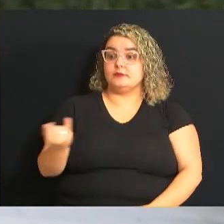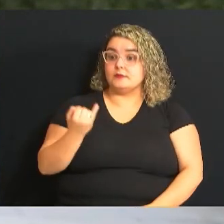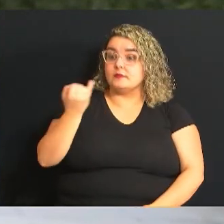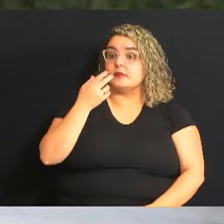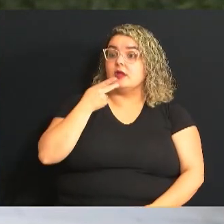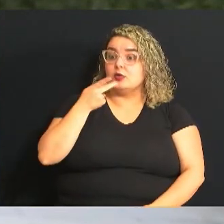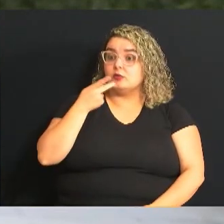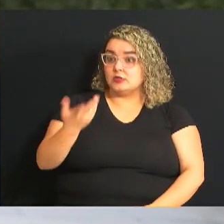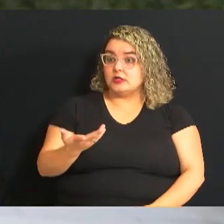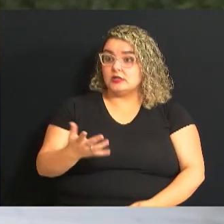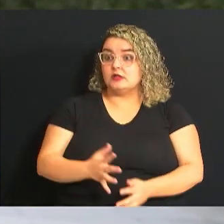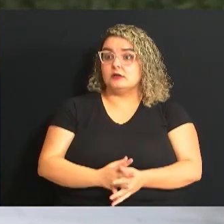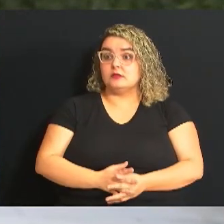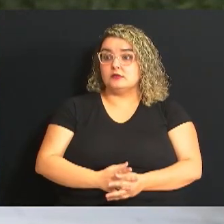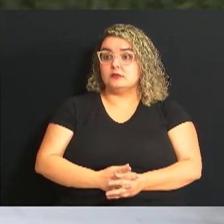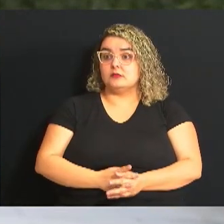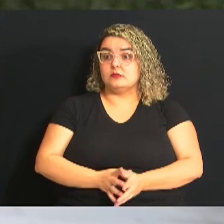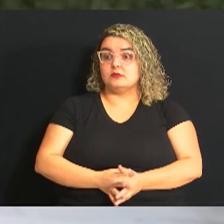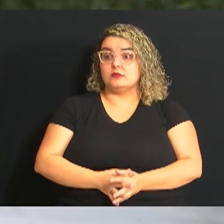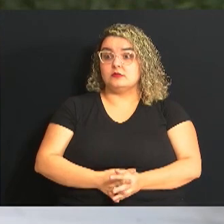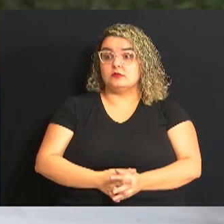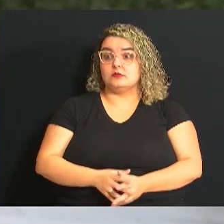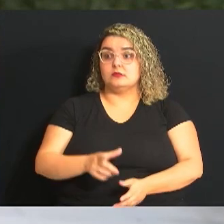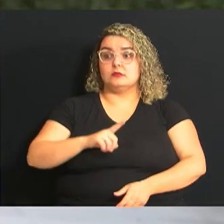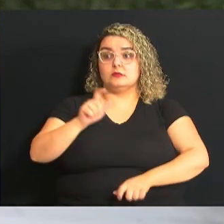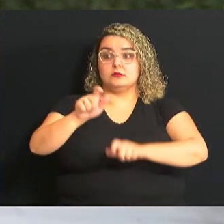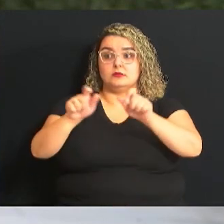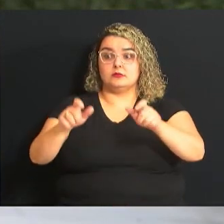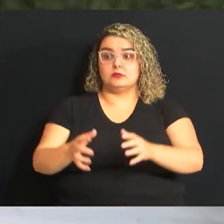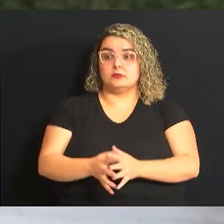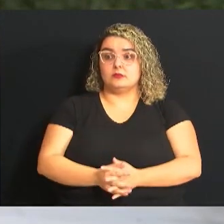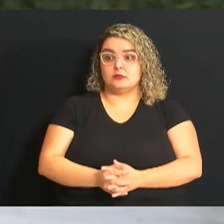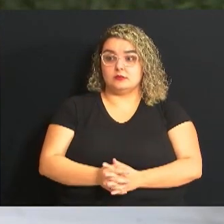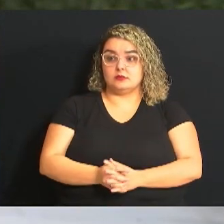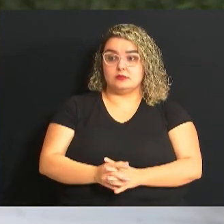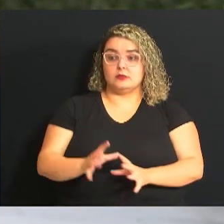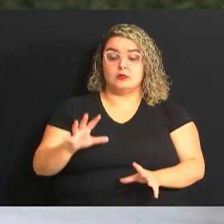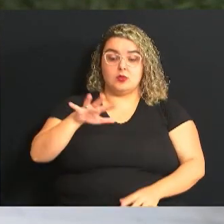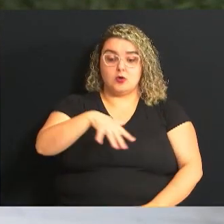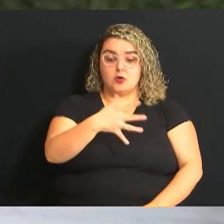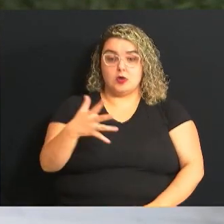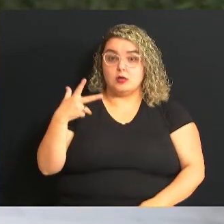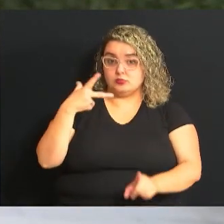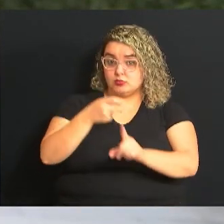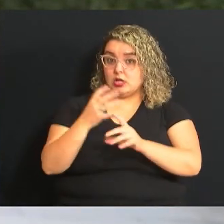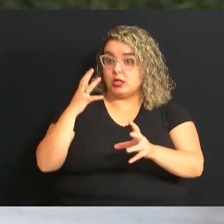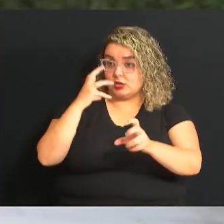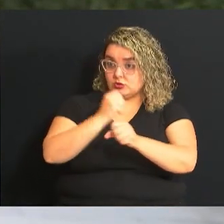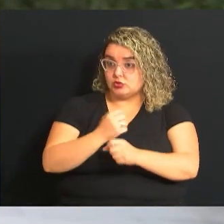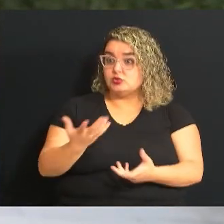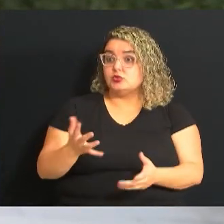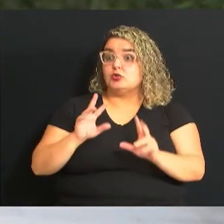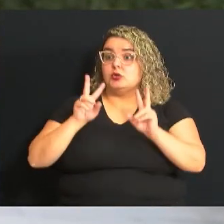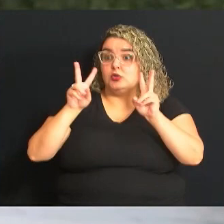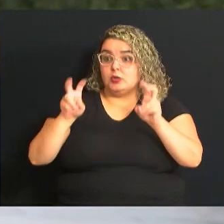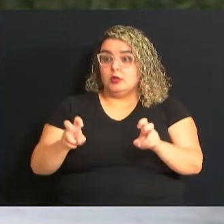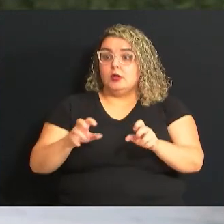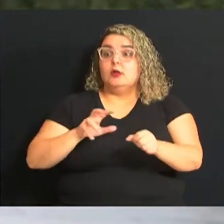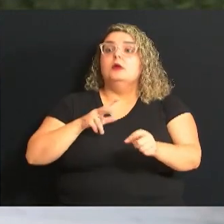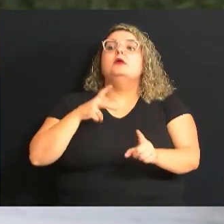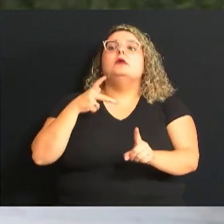isso, porque tem muita gente que não completou seu calendário vacinal a respeito da Covid. É sobre isso que a gente vai